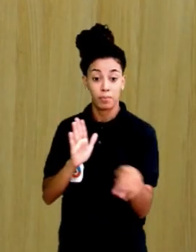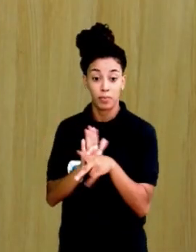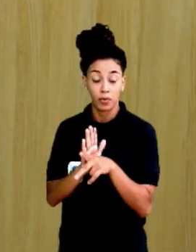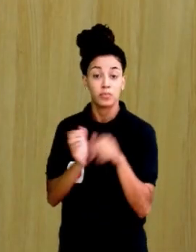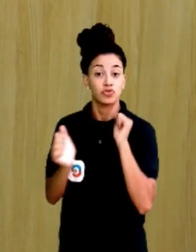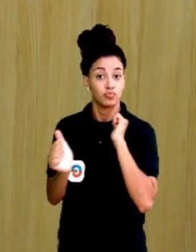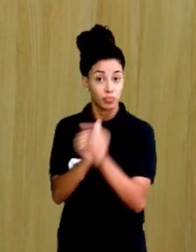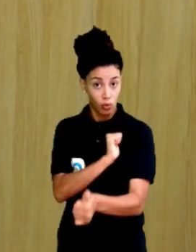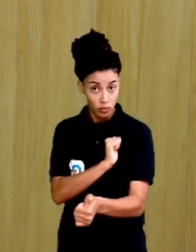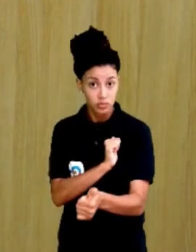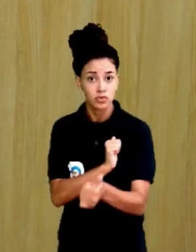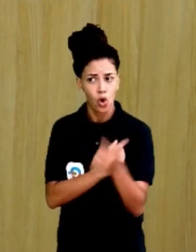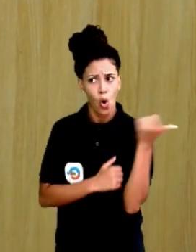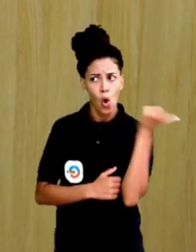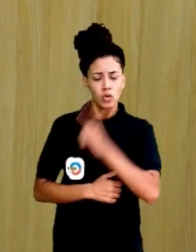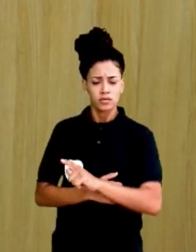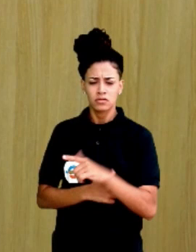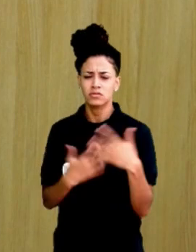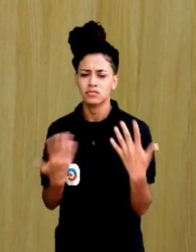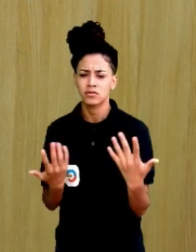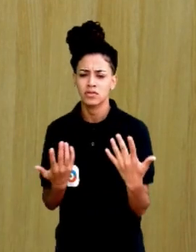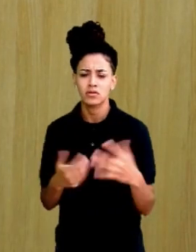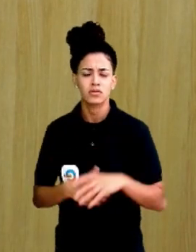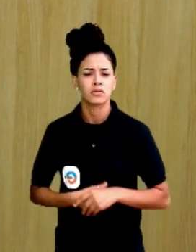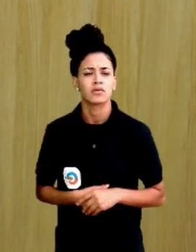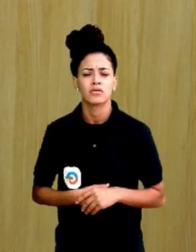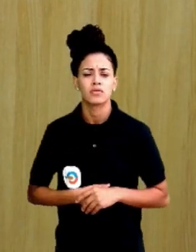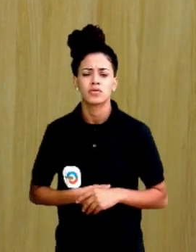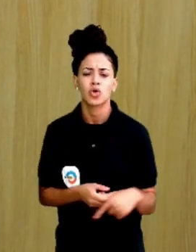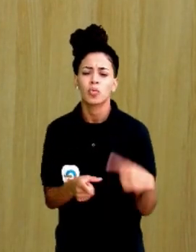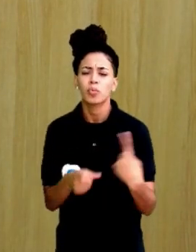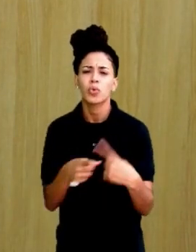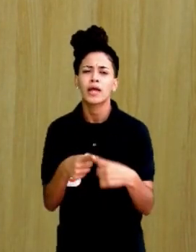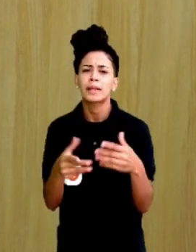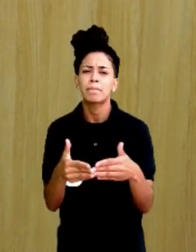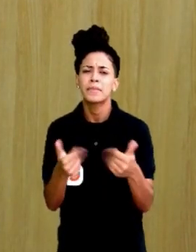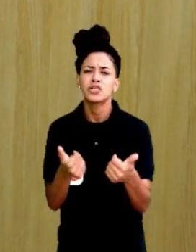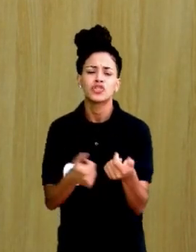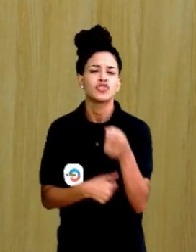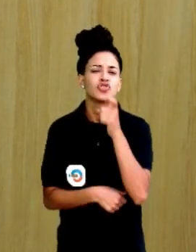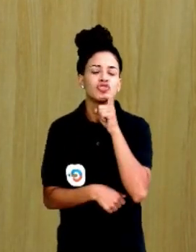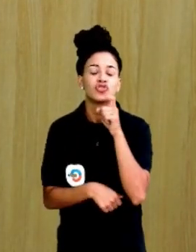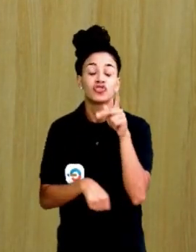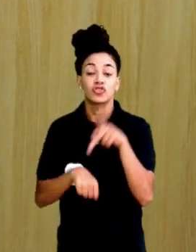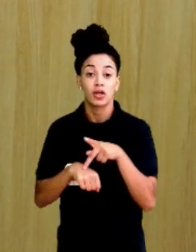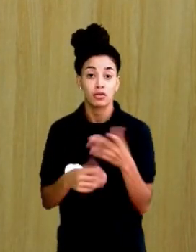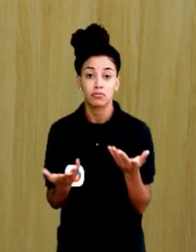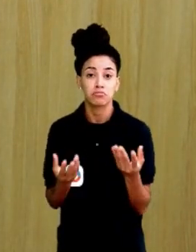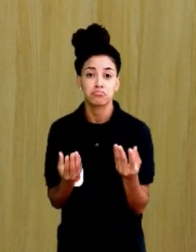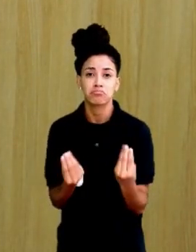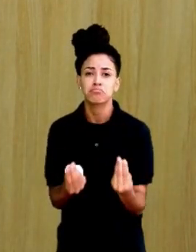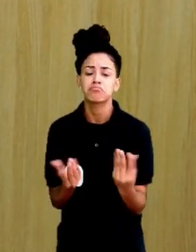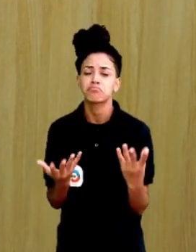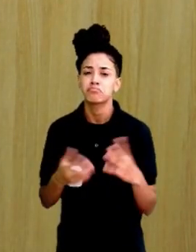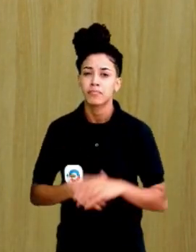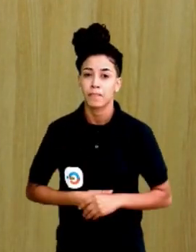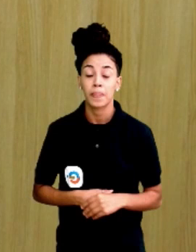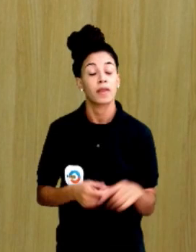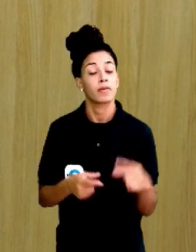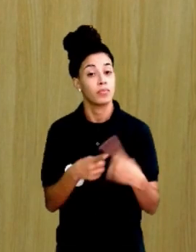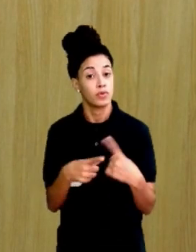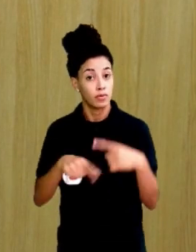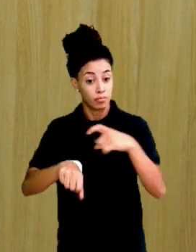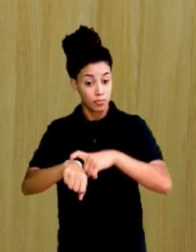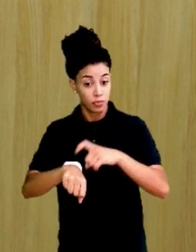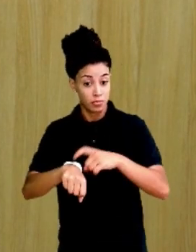aconteça E por que não está E por que que ele tá pedindo gelo ele tá pedindo gelo porque quando era